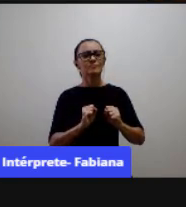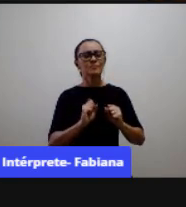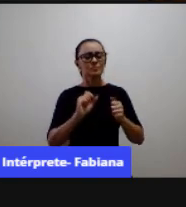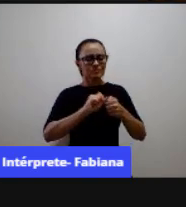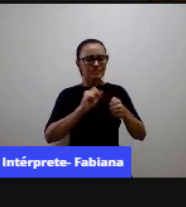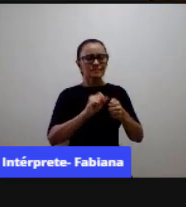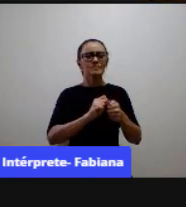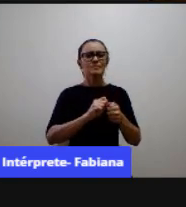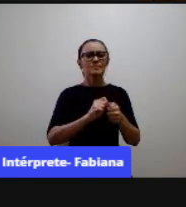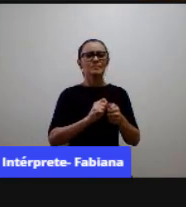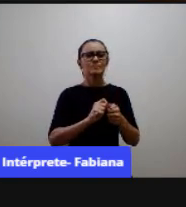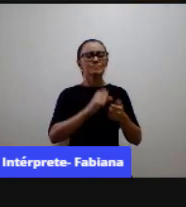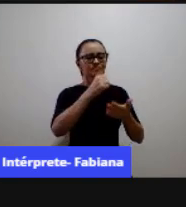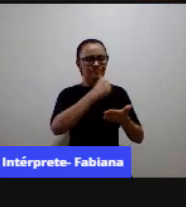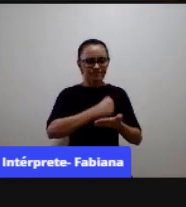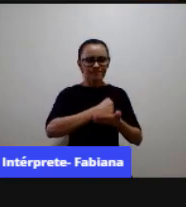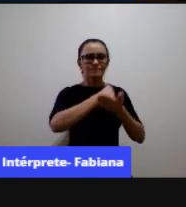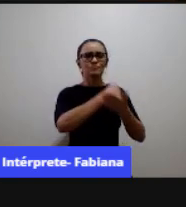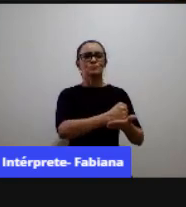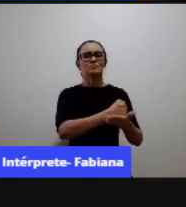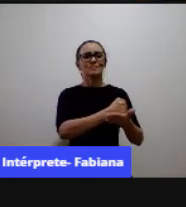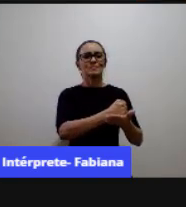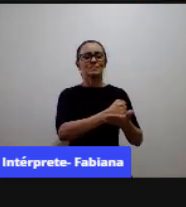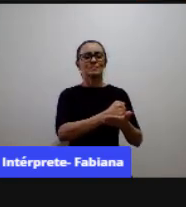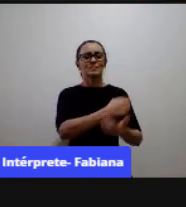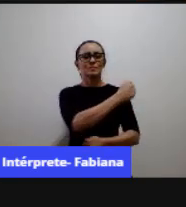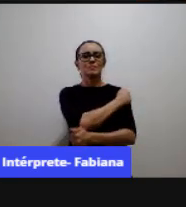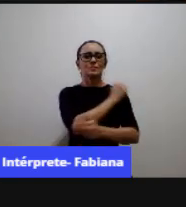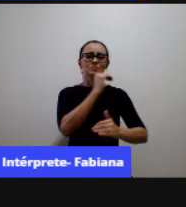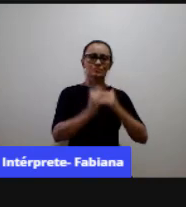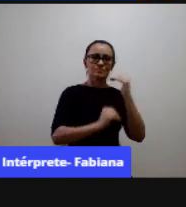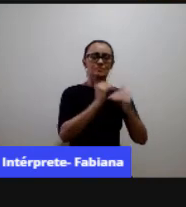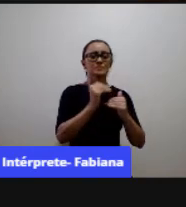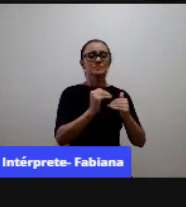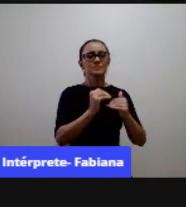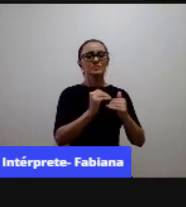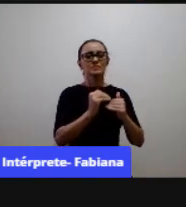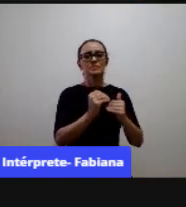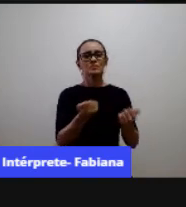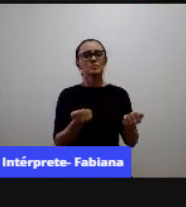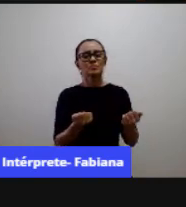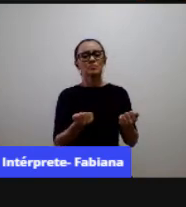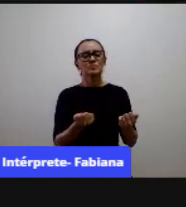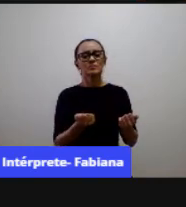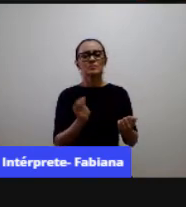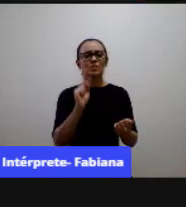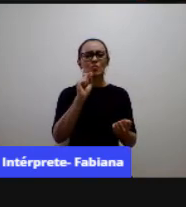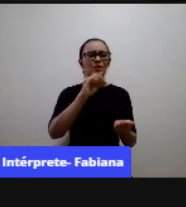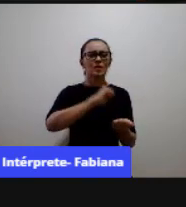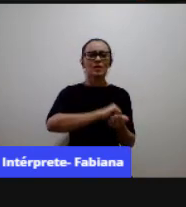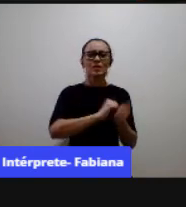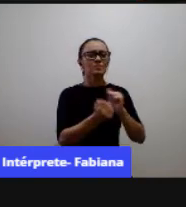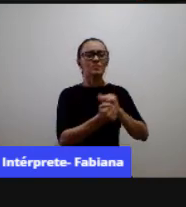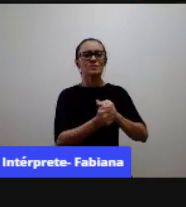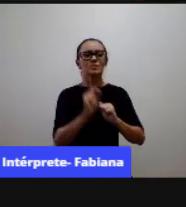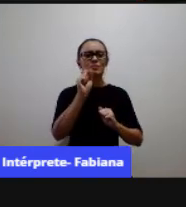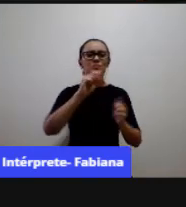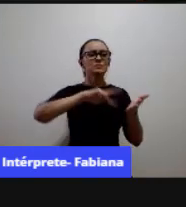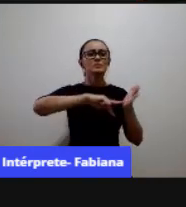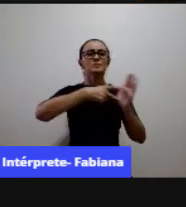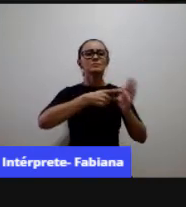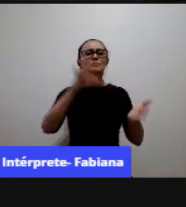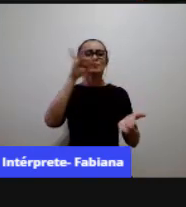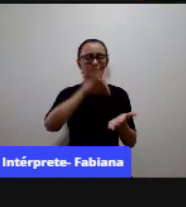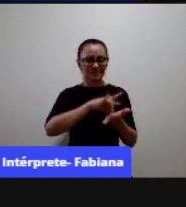fazer. Então, quando a gente fala de adequação, a gente não fala de adequação de currículo, a gente fala